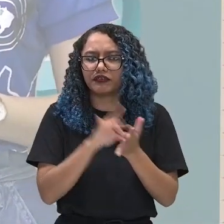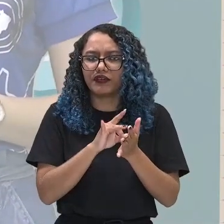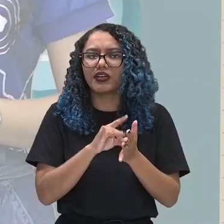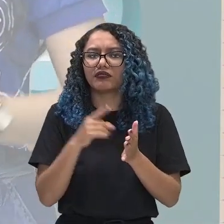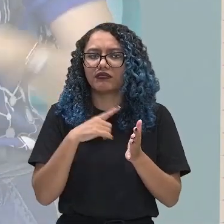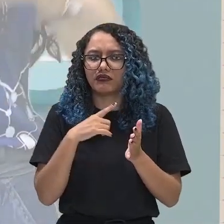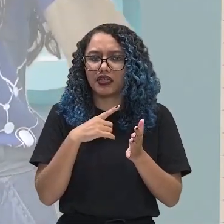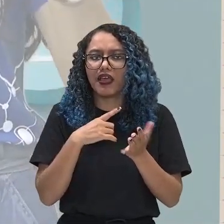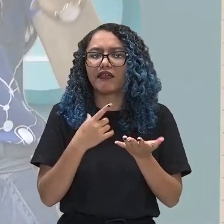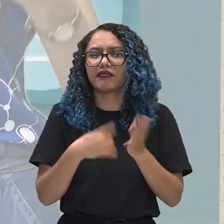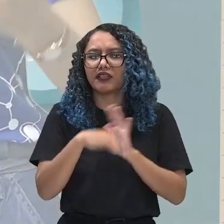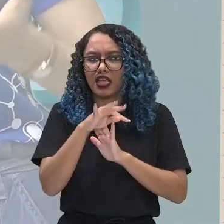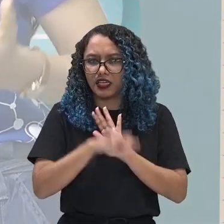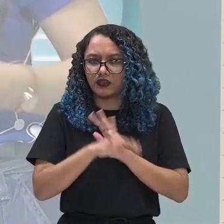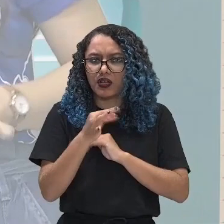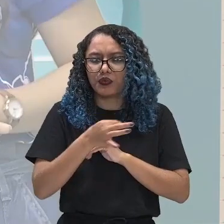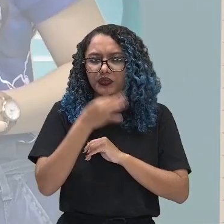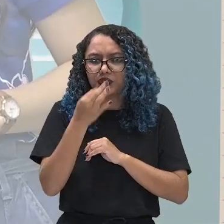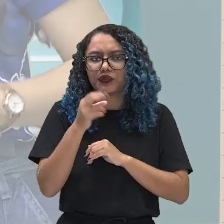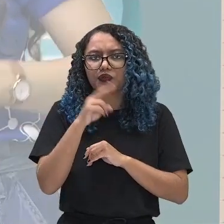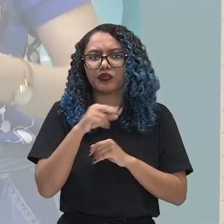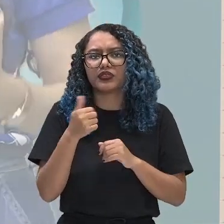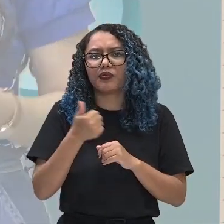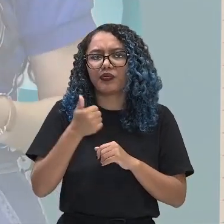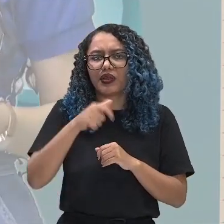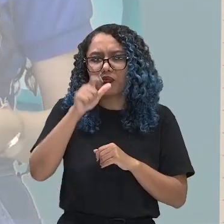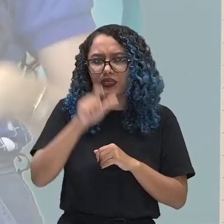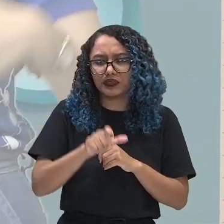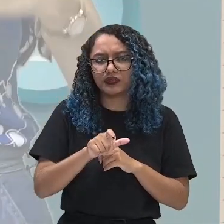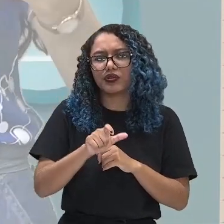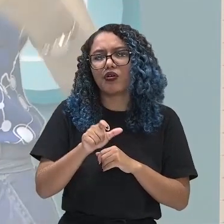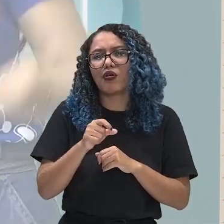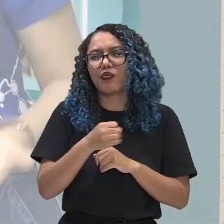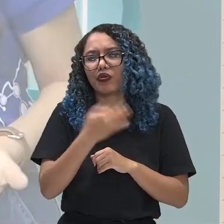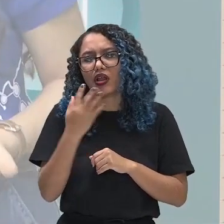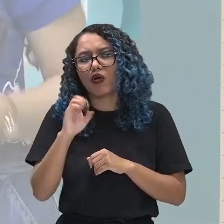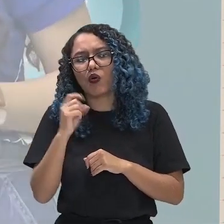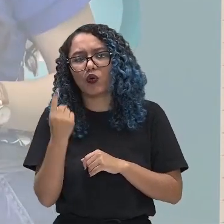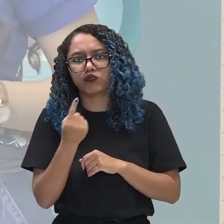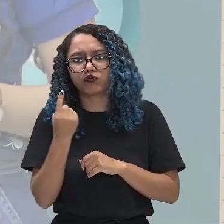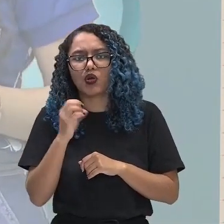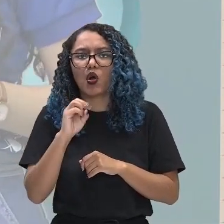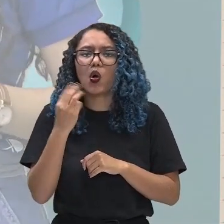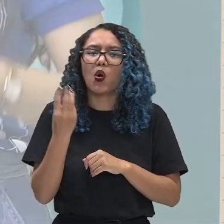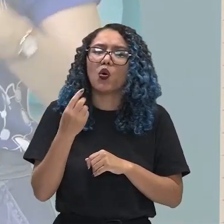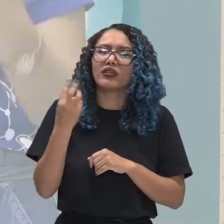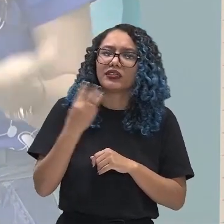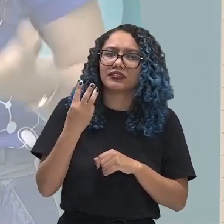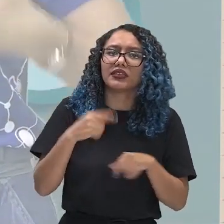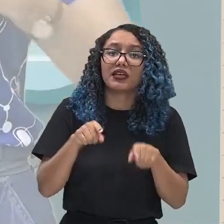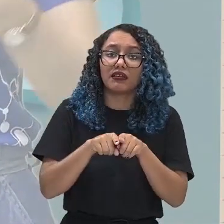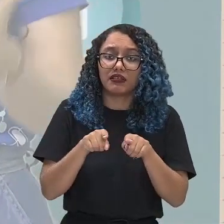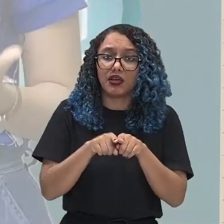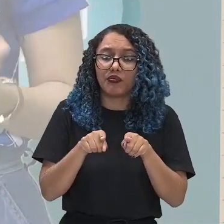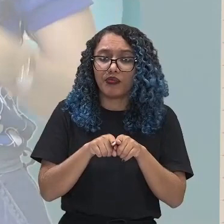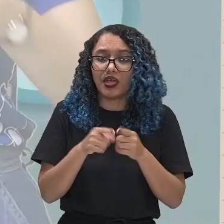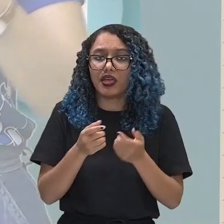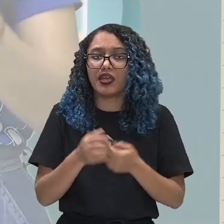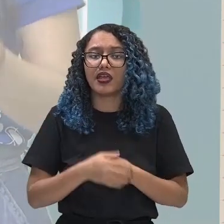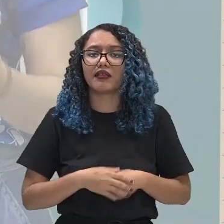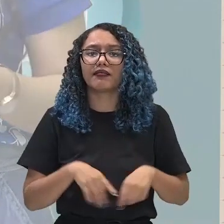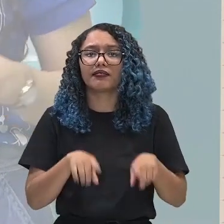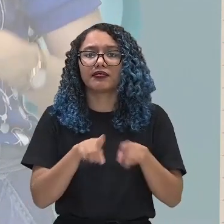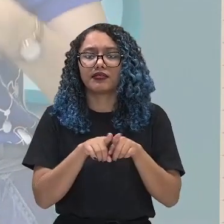texto argumentativo, o uso de primeira pessoa do plural ou do singular, pode ser o uso de terceira pessoa também, tá bom? Vou ter ali